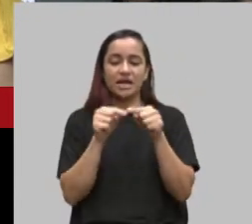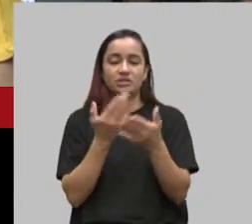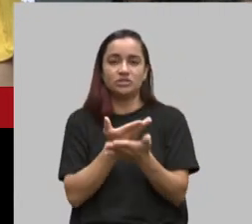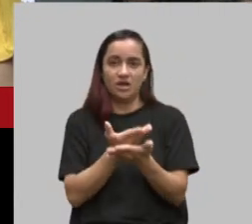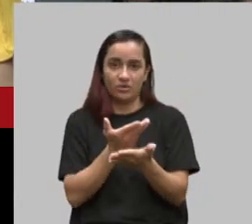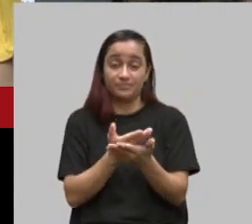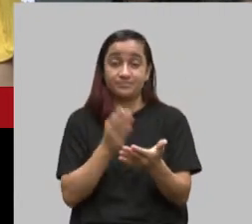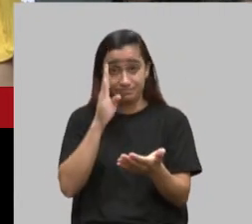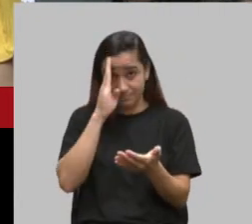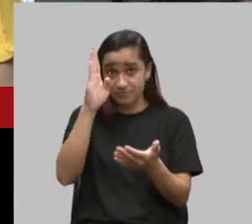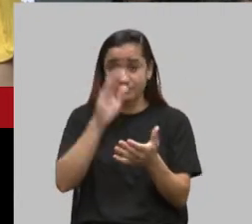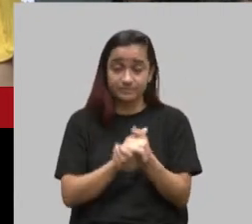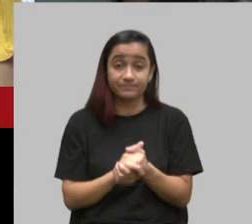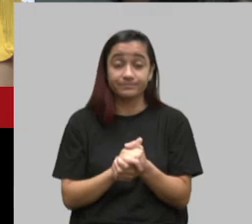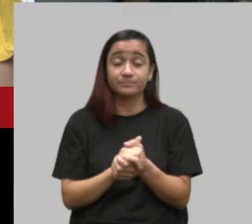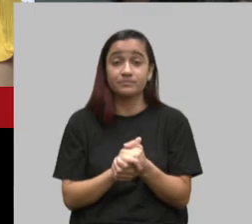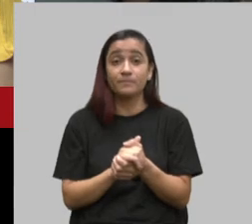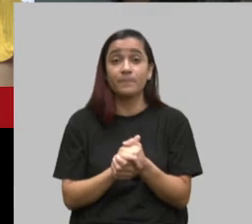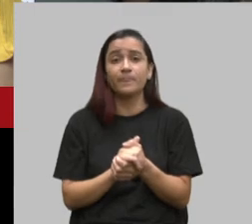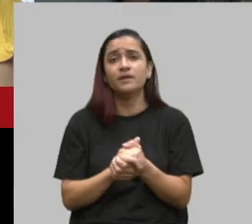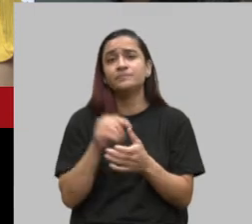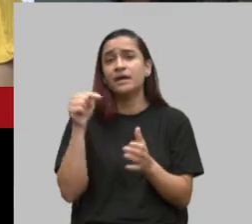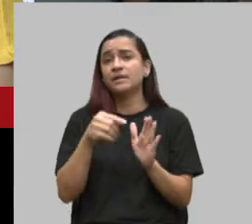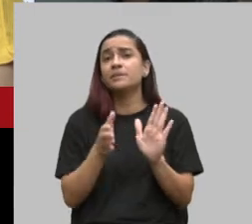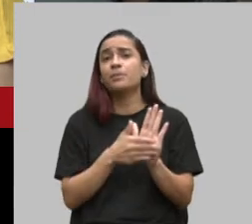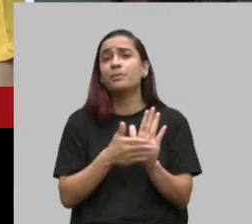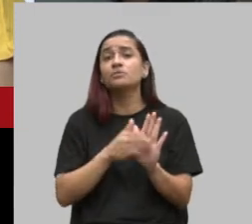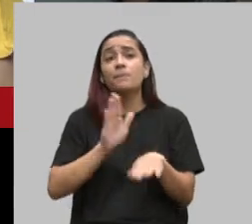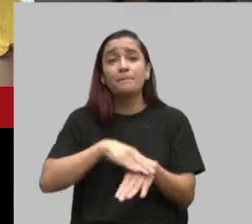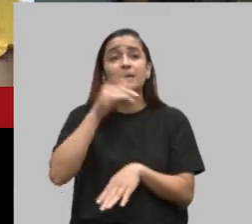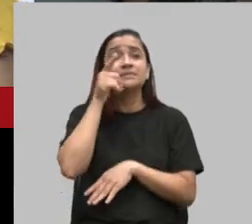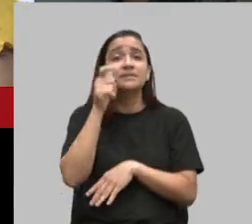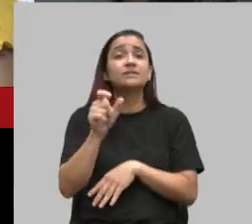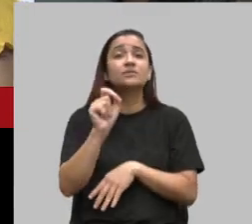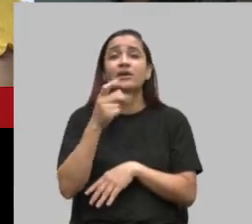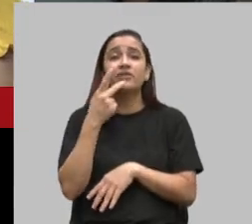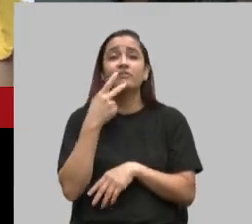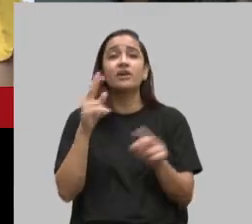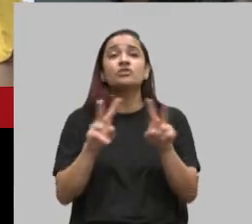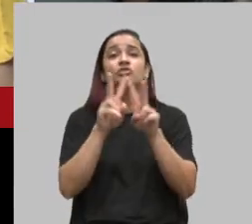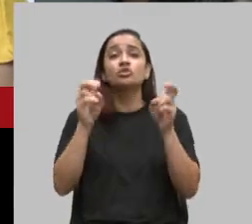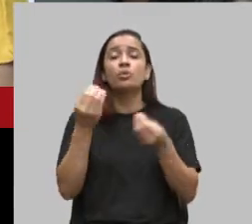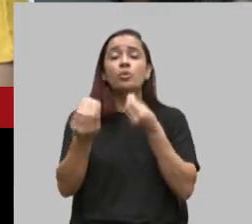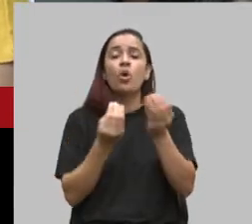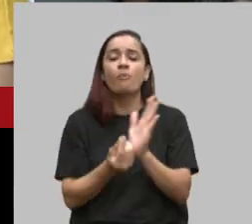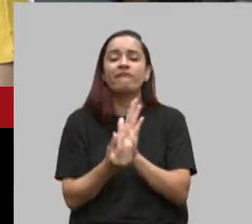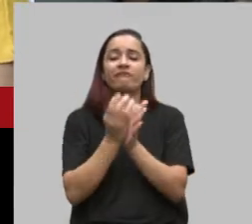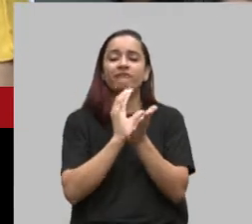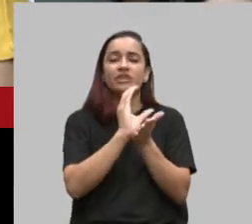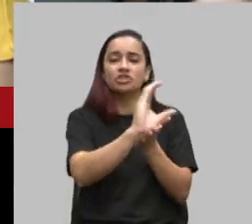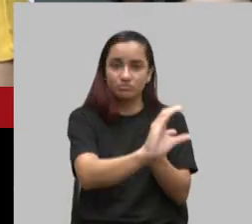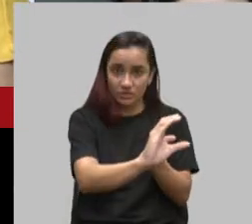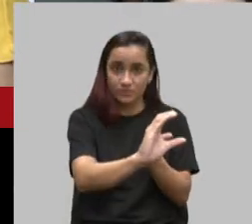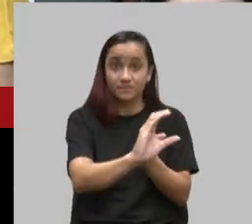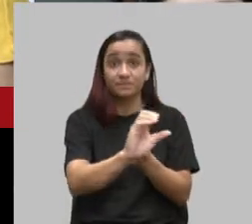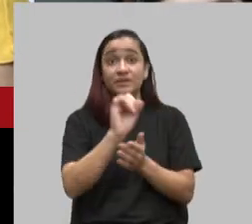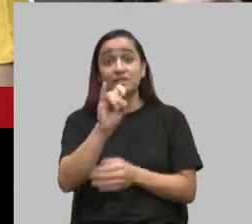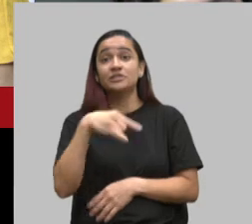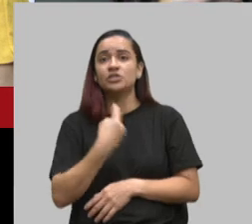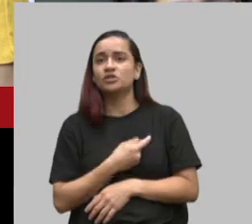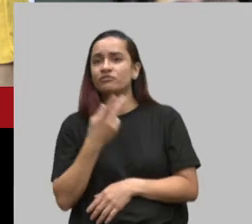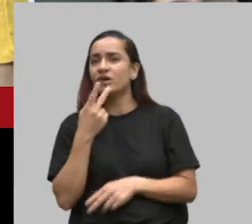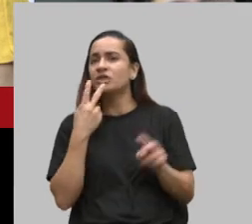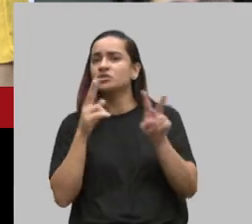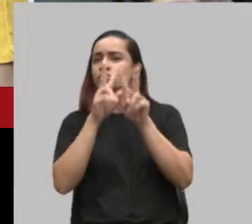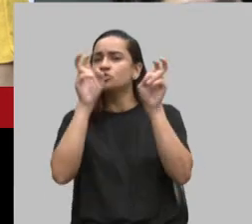o ponto mais interessante dessa proposta é que ela fala sobre o investimento quando nós citamos apenas o investimento